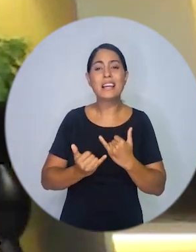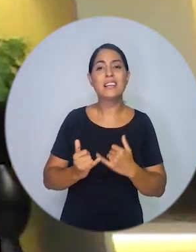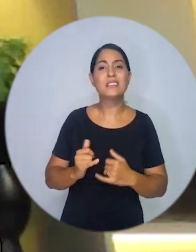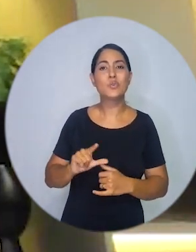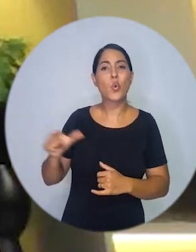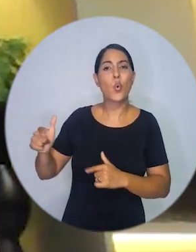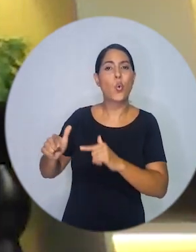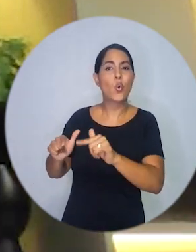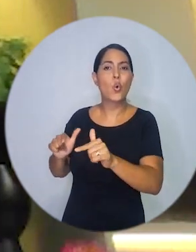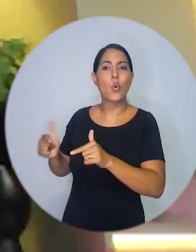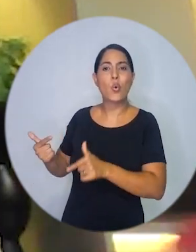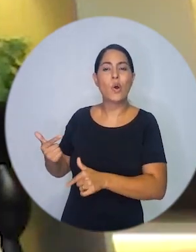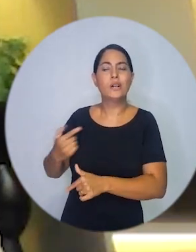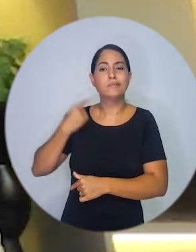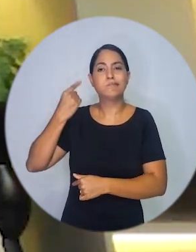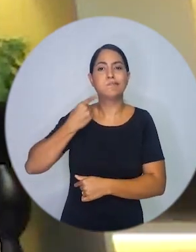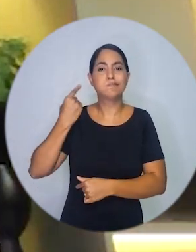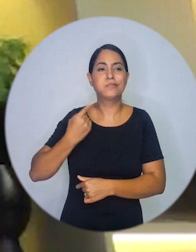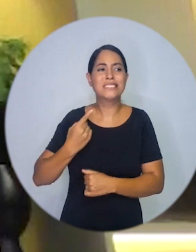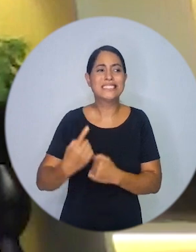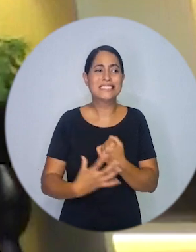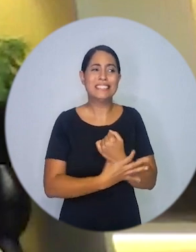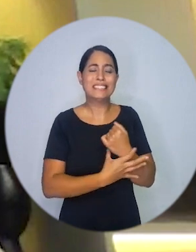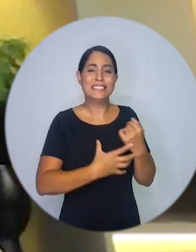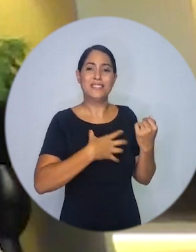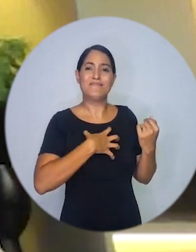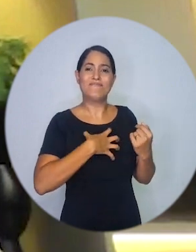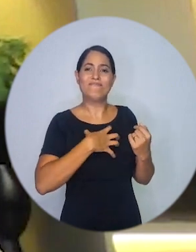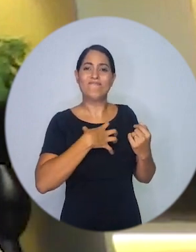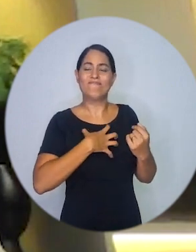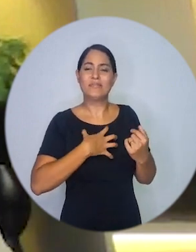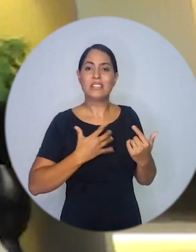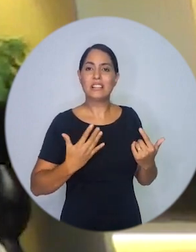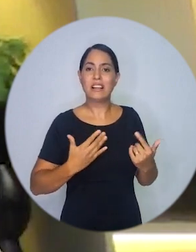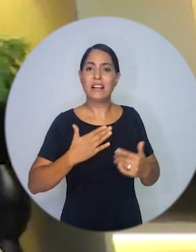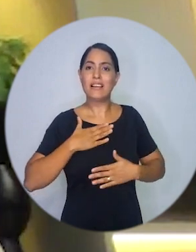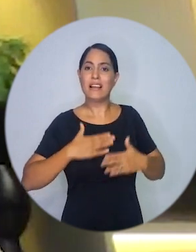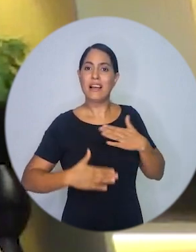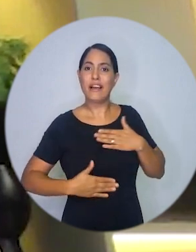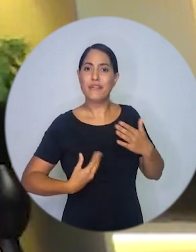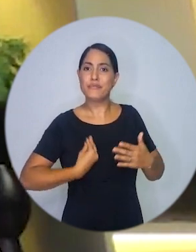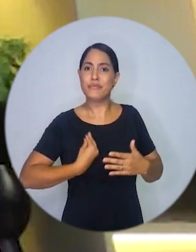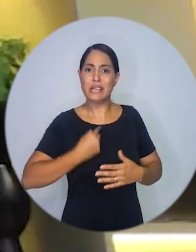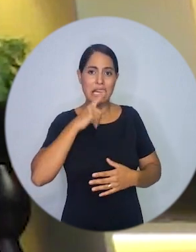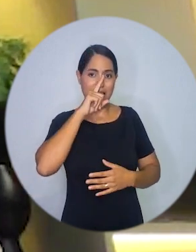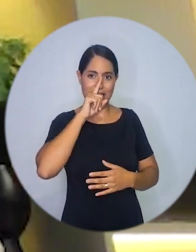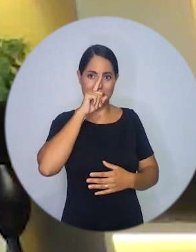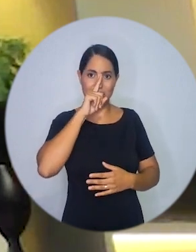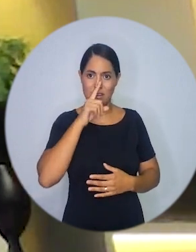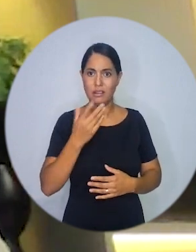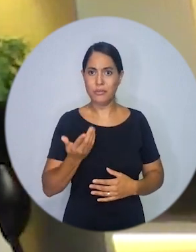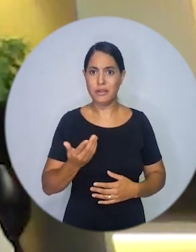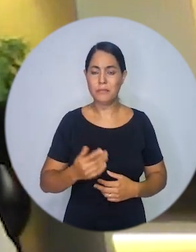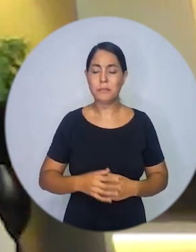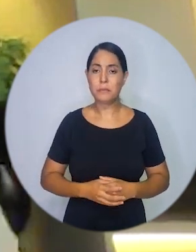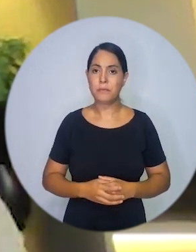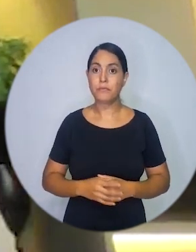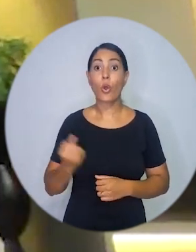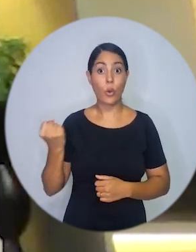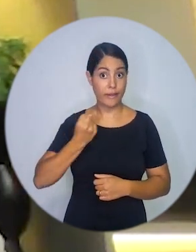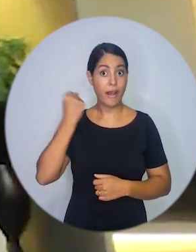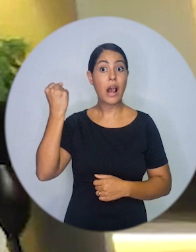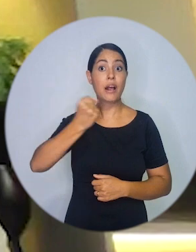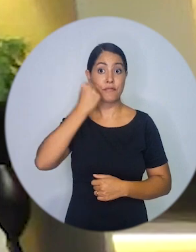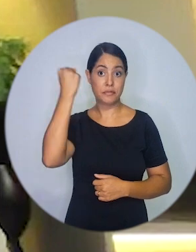aos advogados a ter uma insegurança, até mesmo a sua integridade física e até mesmo a sua vida, né? Então, quanto isso